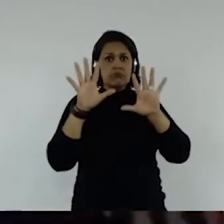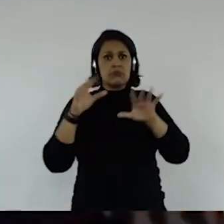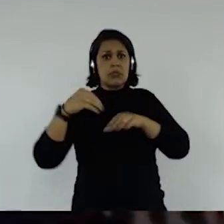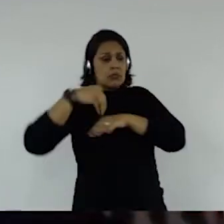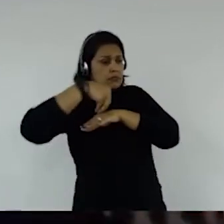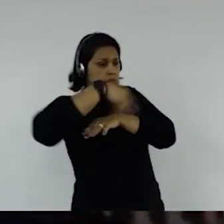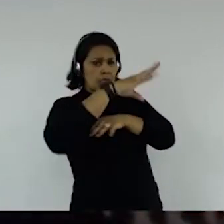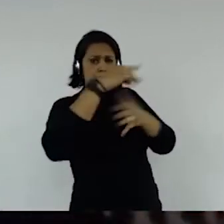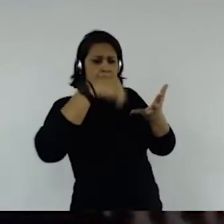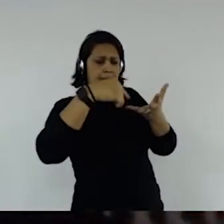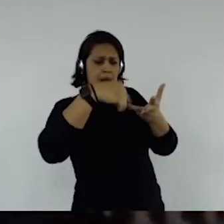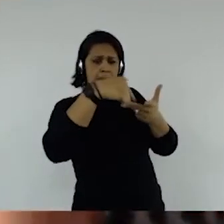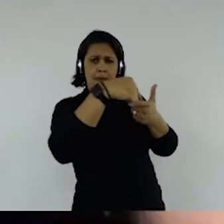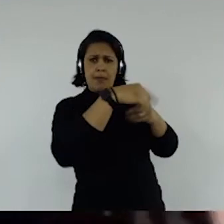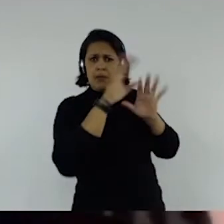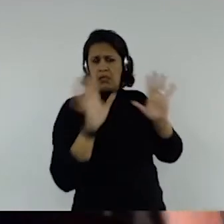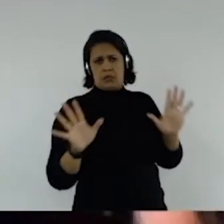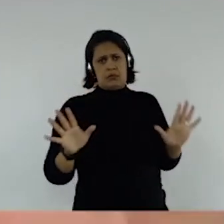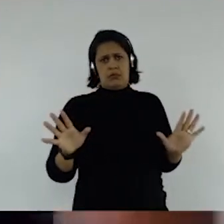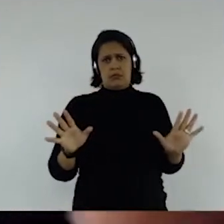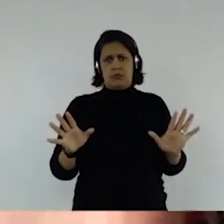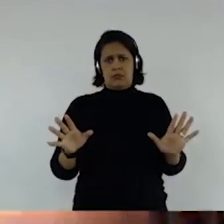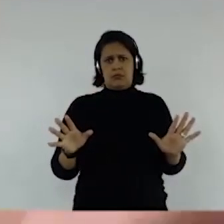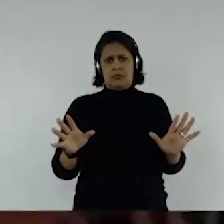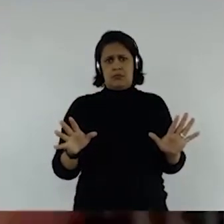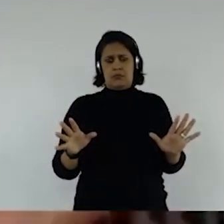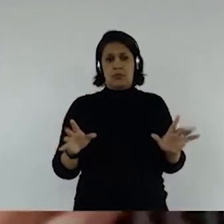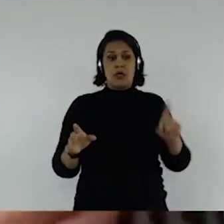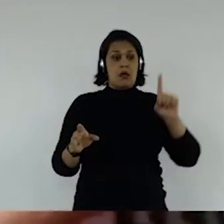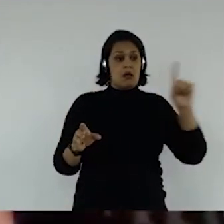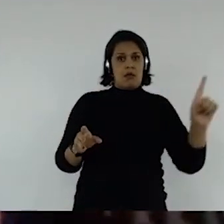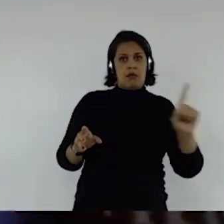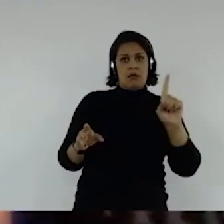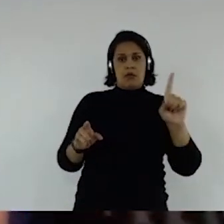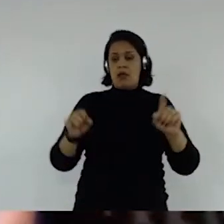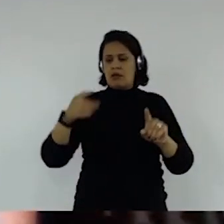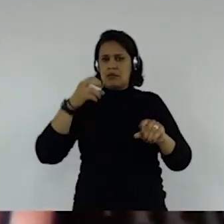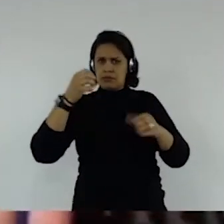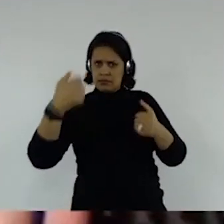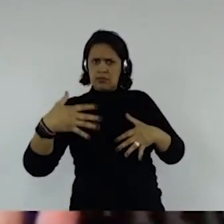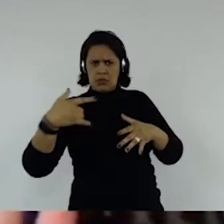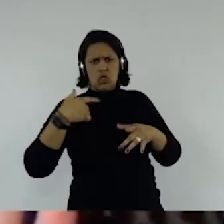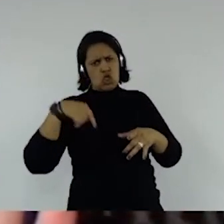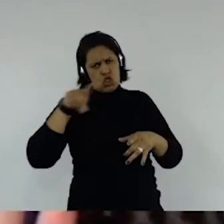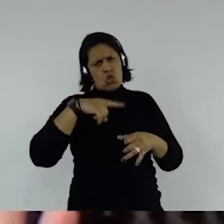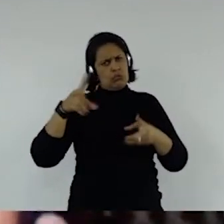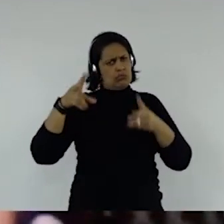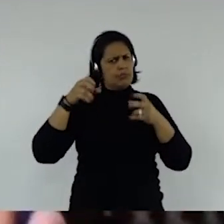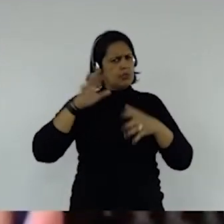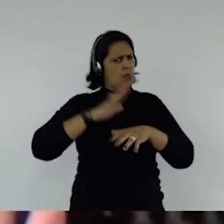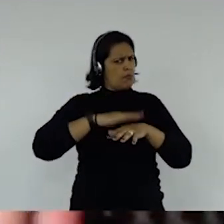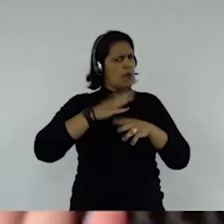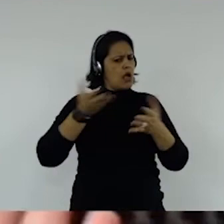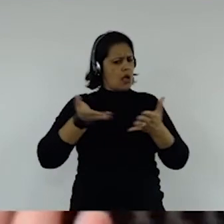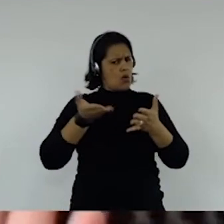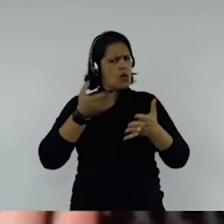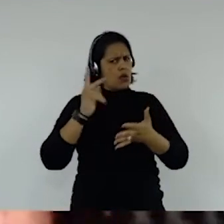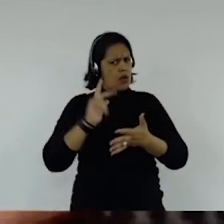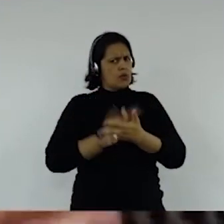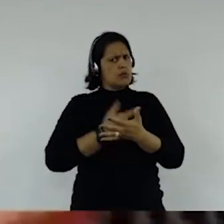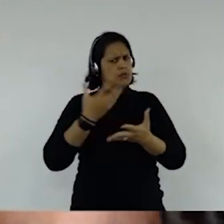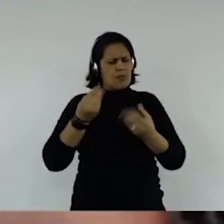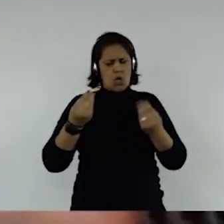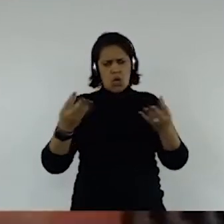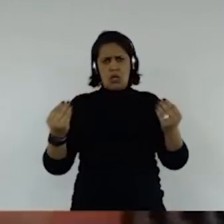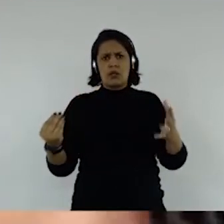o problema dela. É como se ela abrisse as contas para a contraparte. Esse é o meu problema. A gente tem visto isso muito agora, nessa época de desgraça, né?